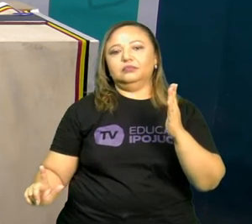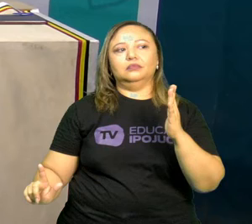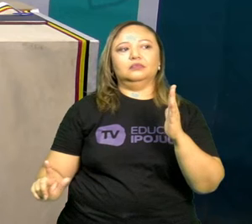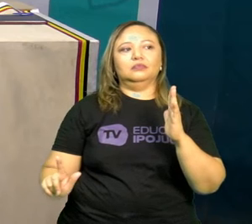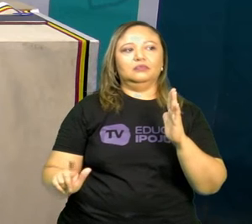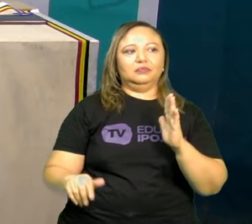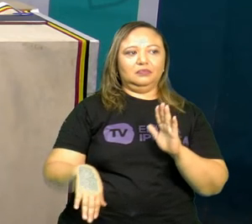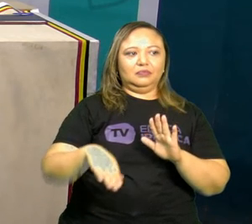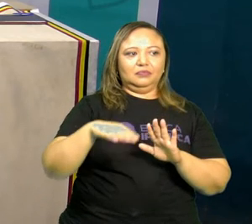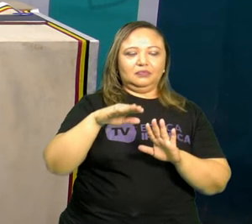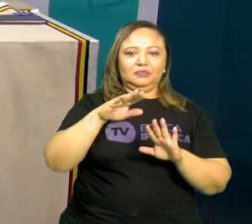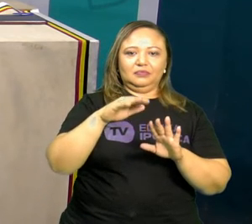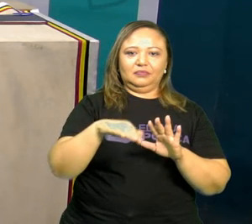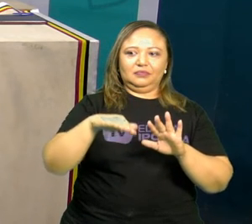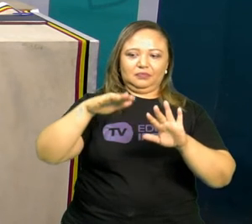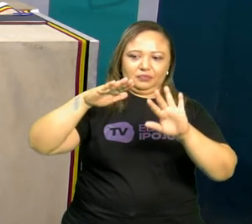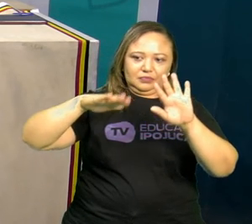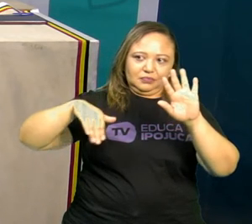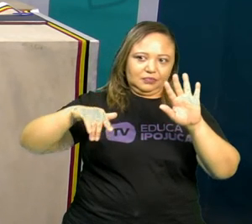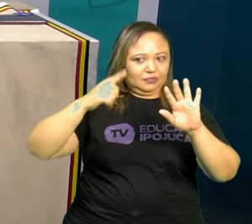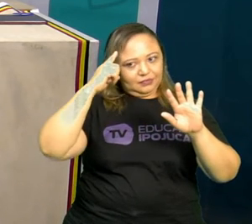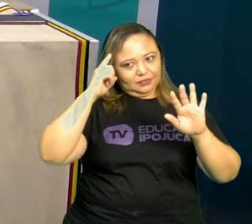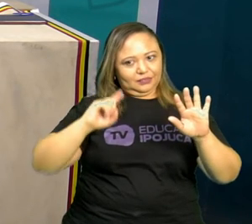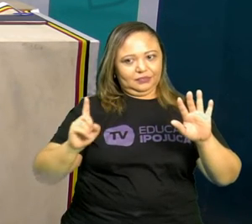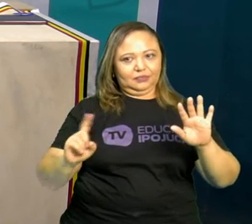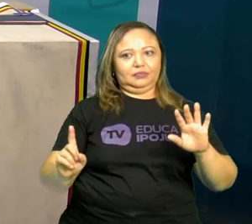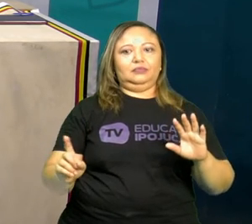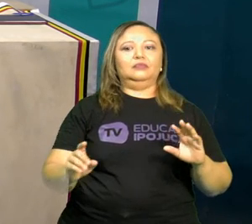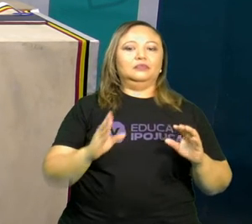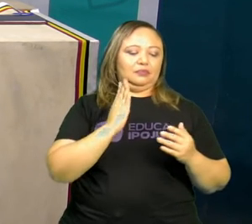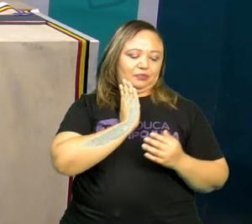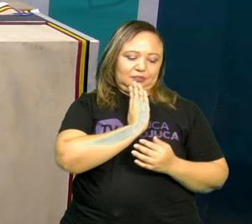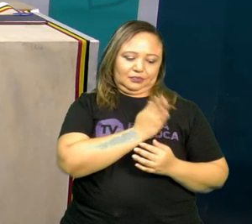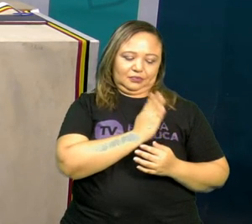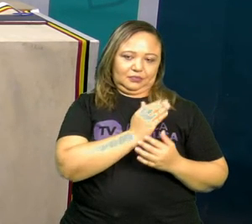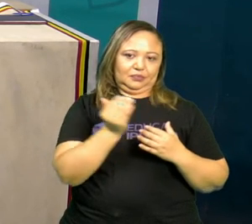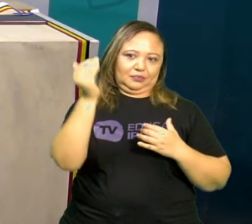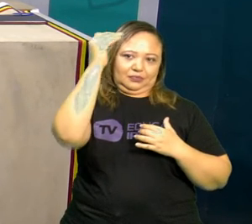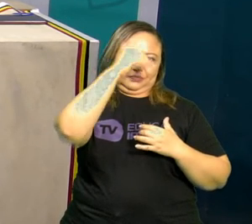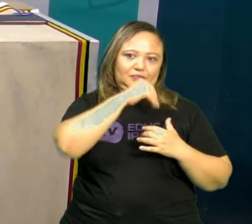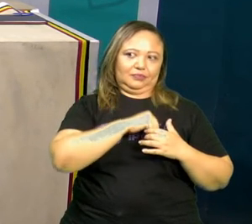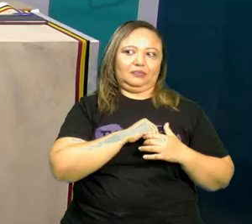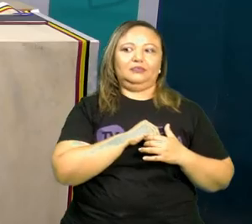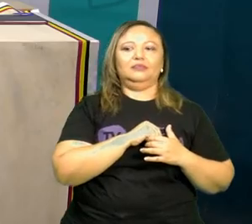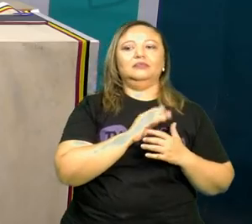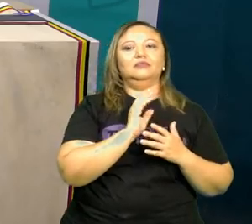nadar, mas tem vocês guardados aqui, ó, no coração, tá? Beijos!